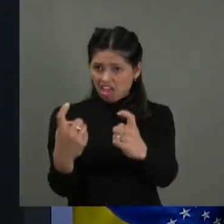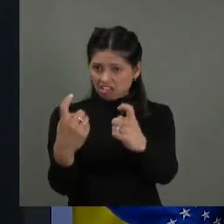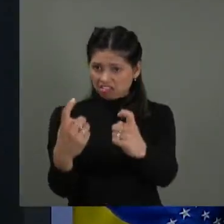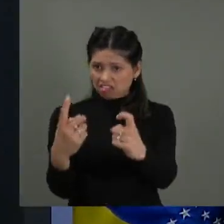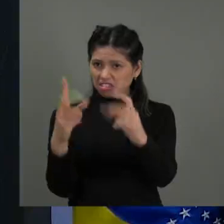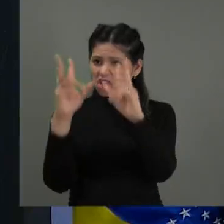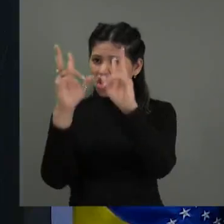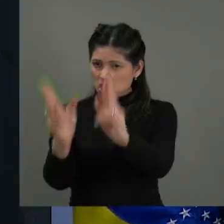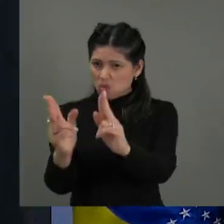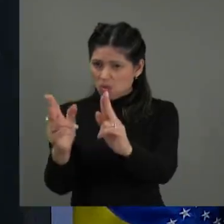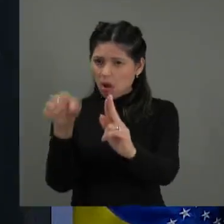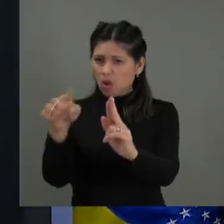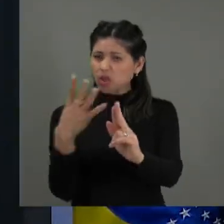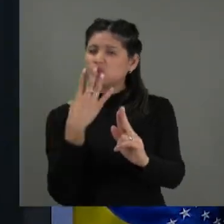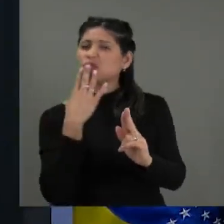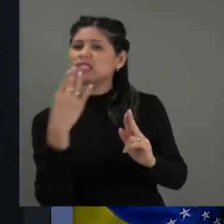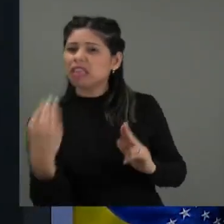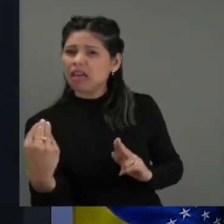Nordeste brasileiro.